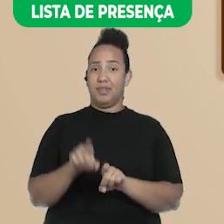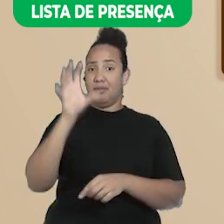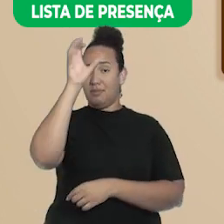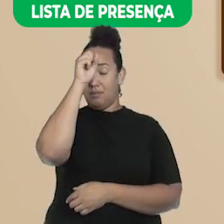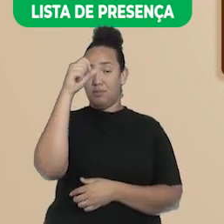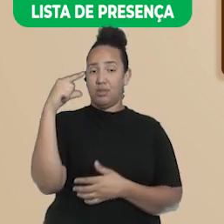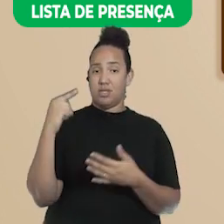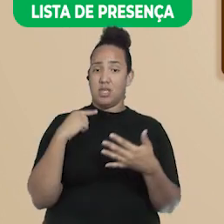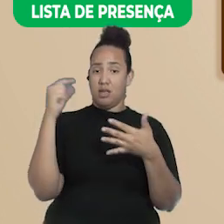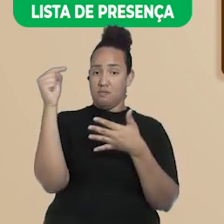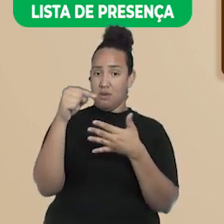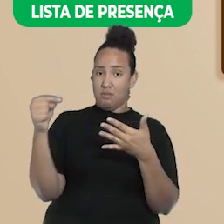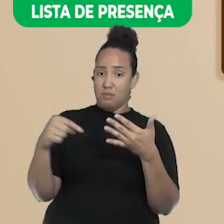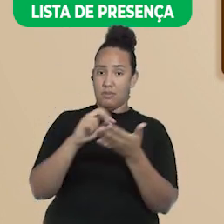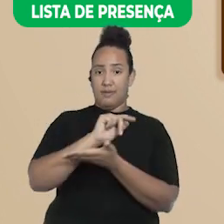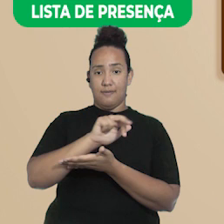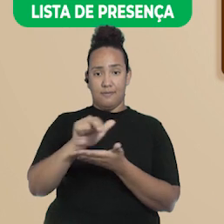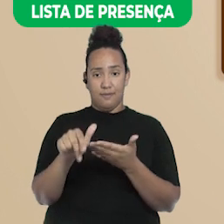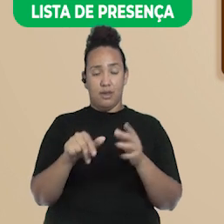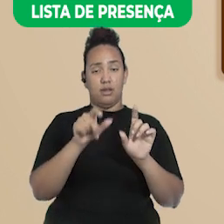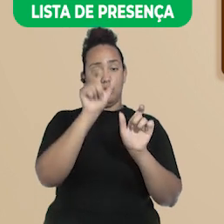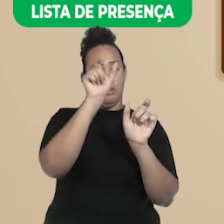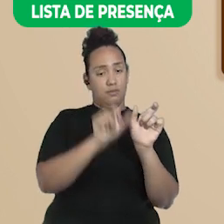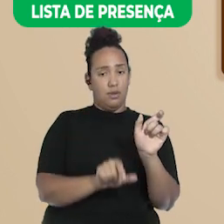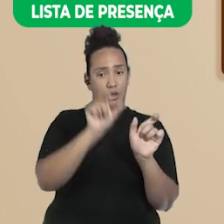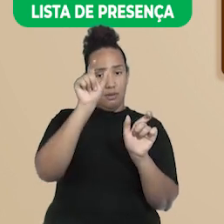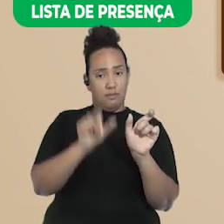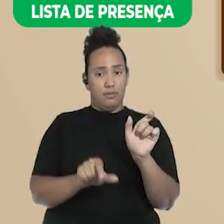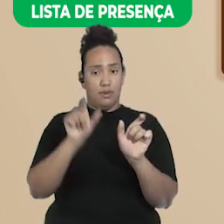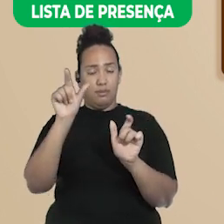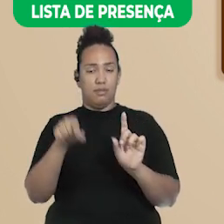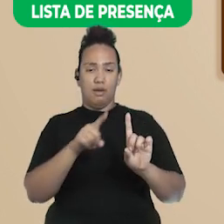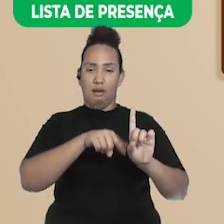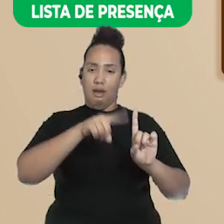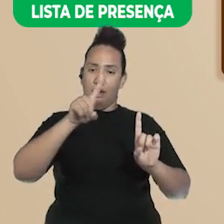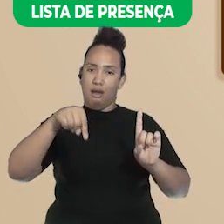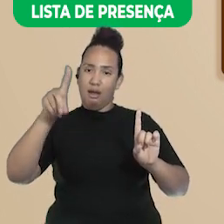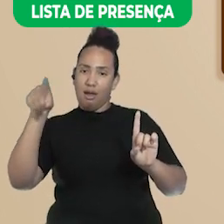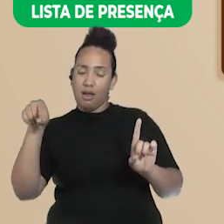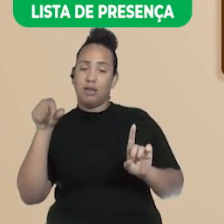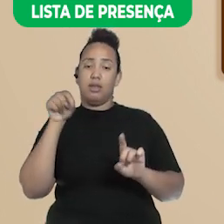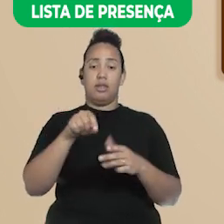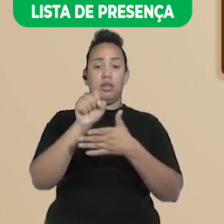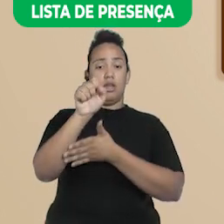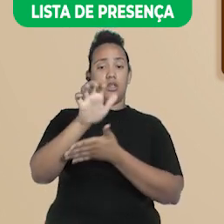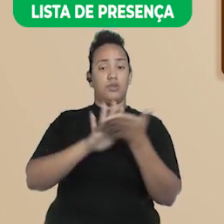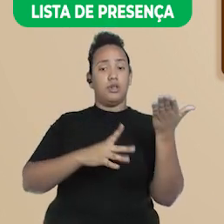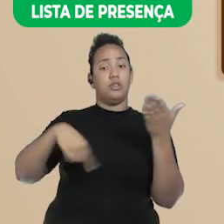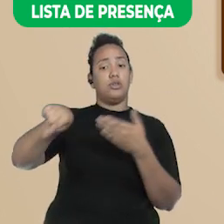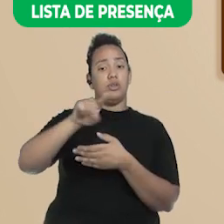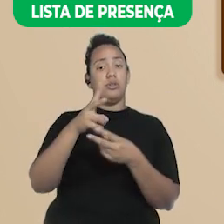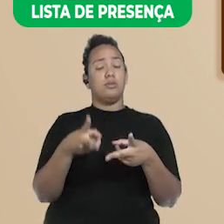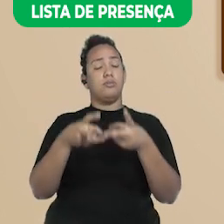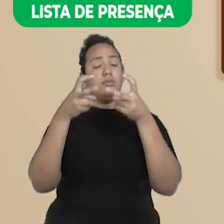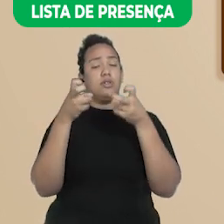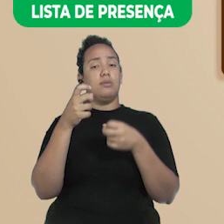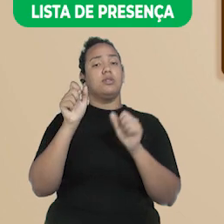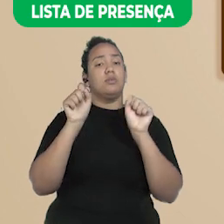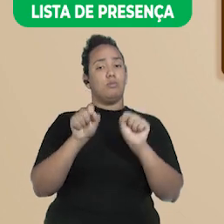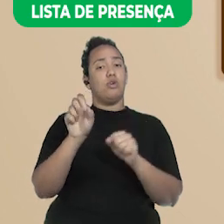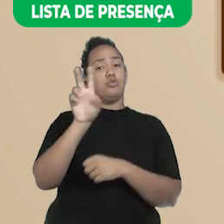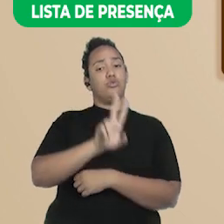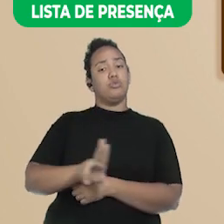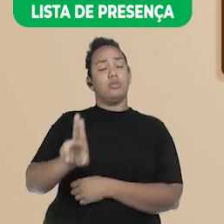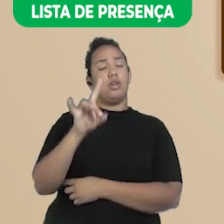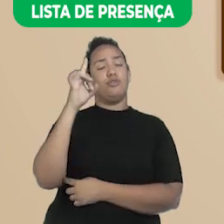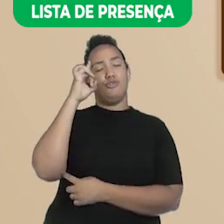em colunas, barras e linhas. E, através das atividades, percebemos como podem ser úteis e nos ajudar na solução